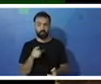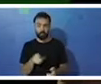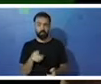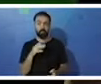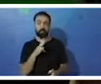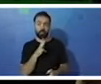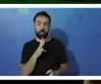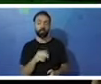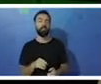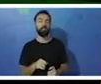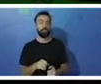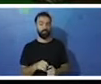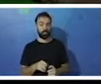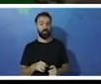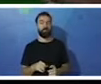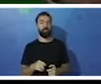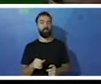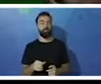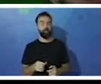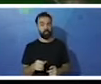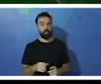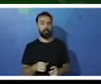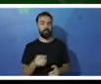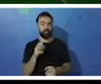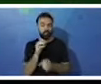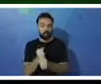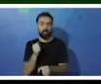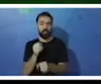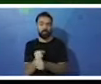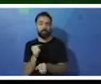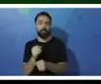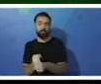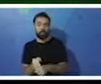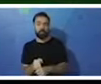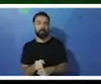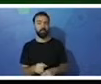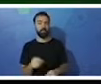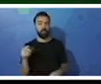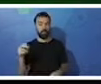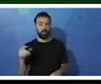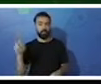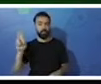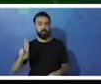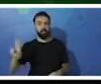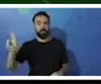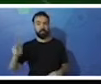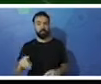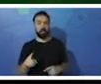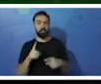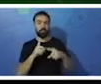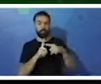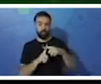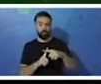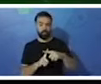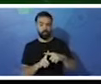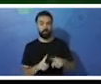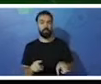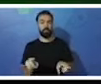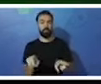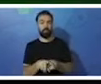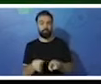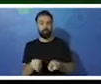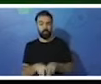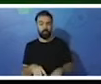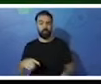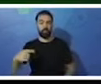sabe fazer cálculos usando os algoritmos da adição, da subtração, ó, adição, continha de